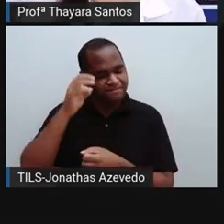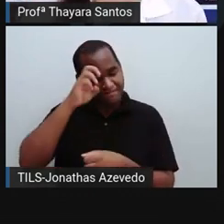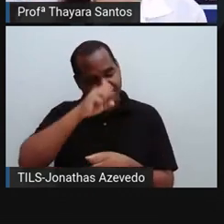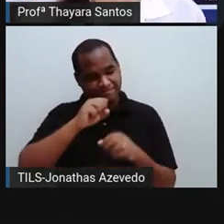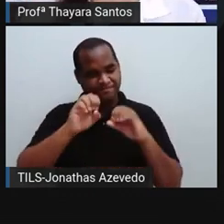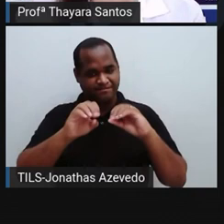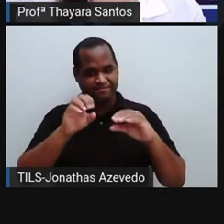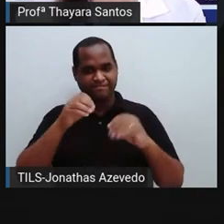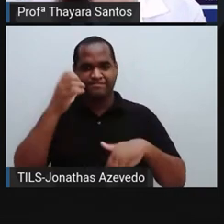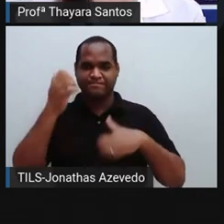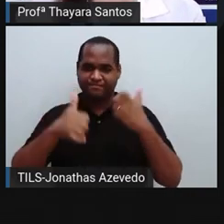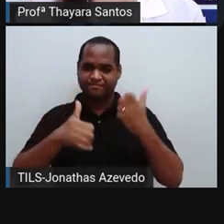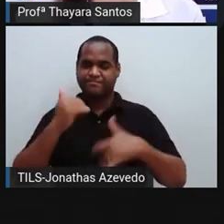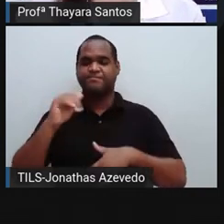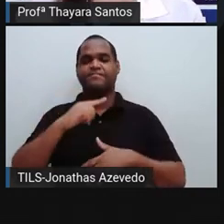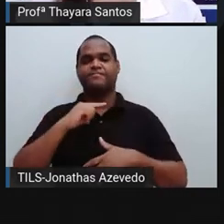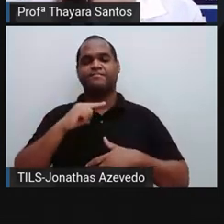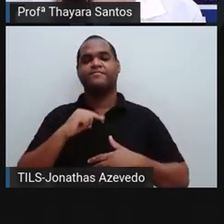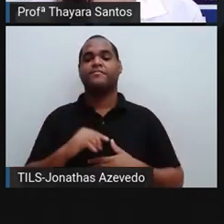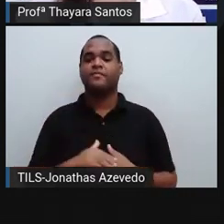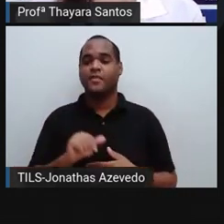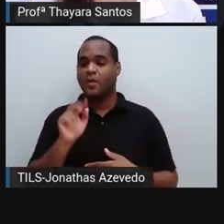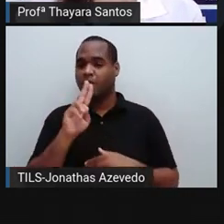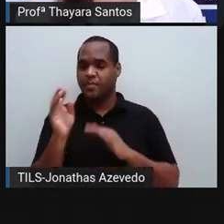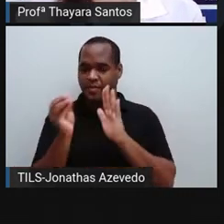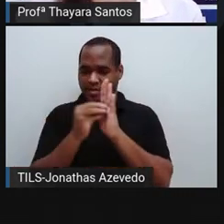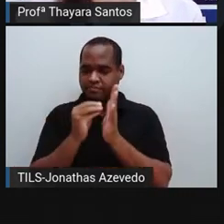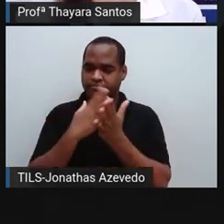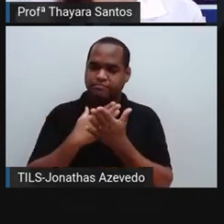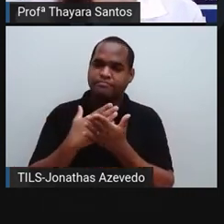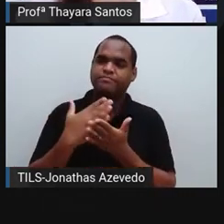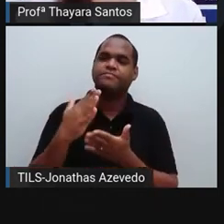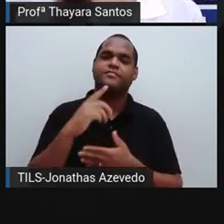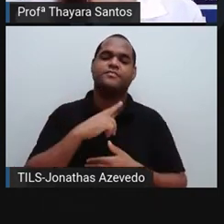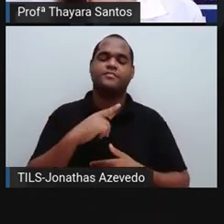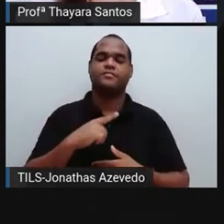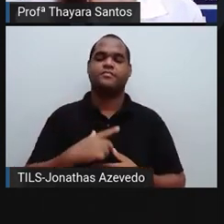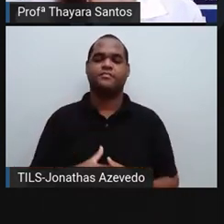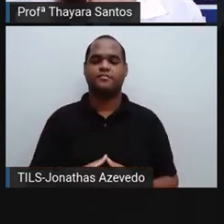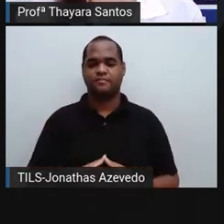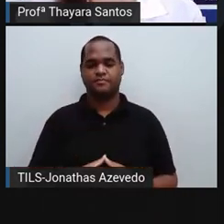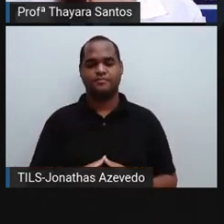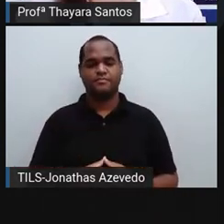aqui, tá? Então, já botei meu nome, clique em começar.